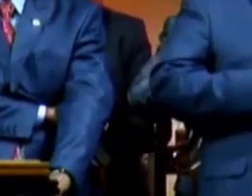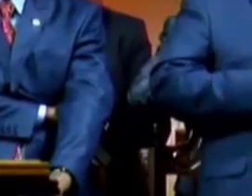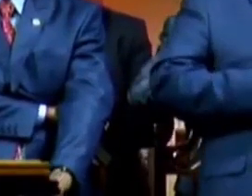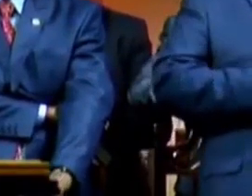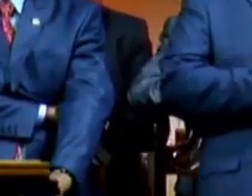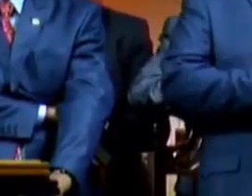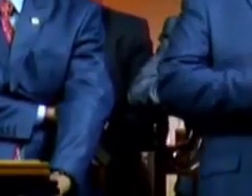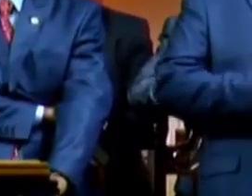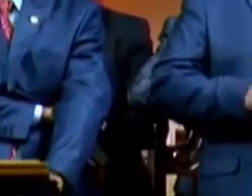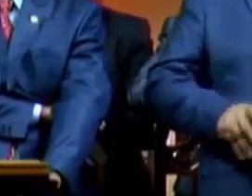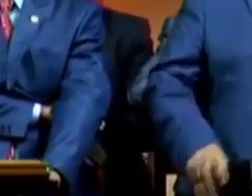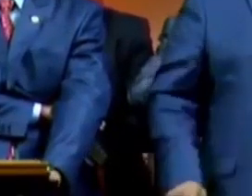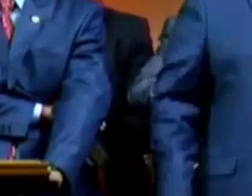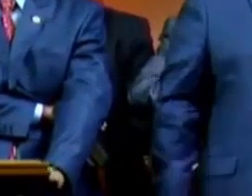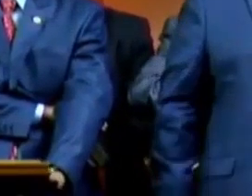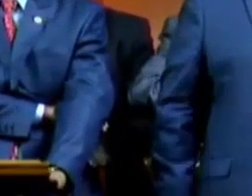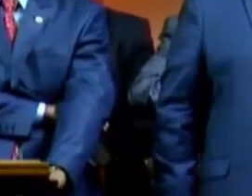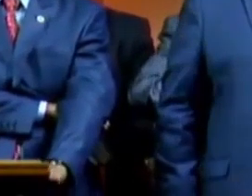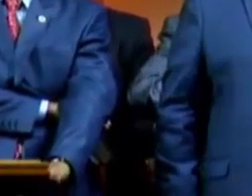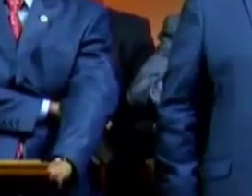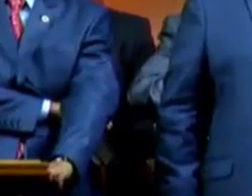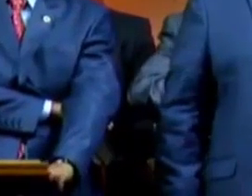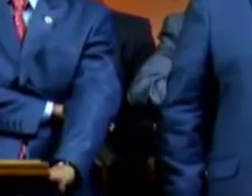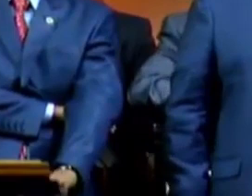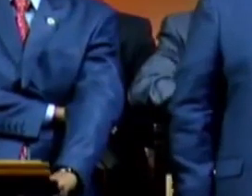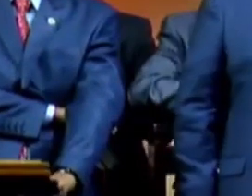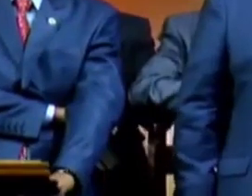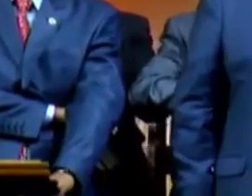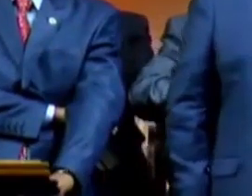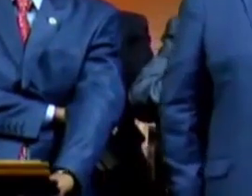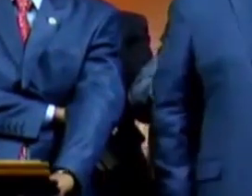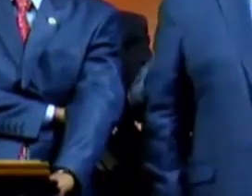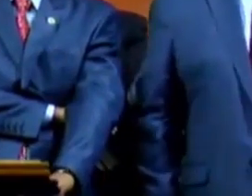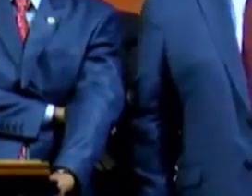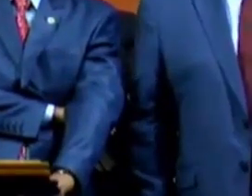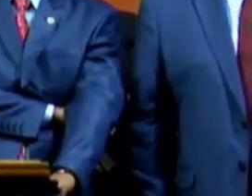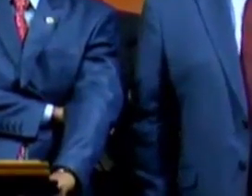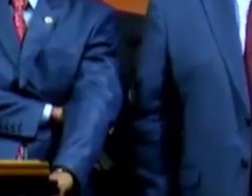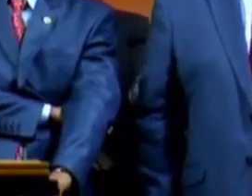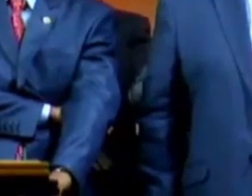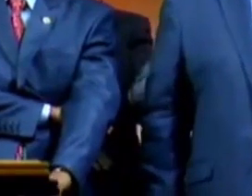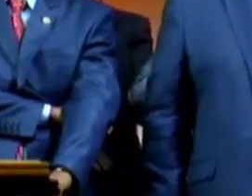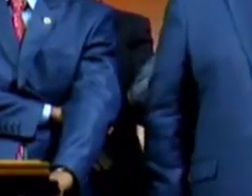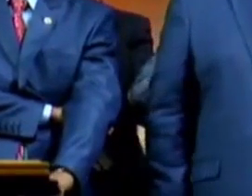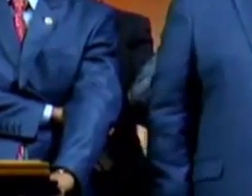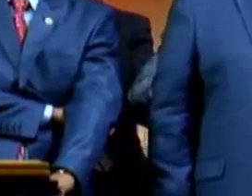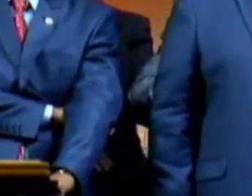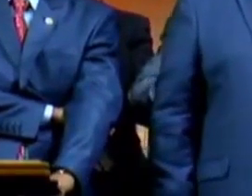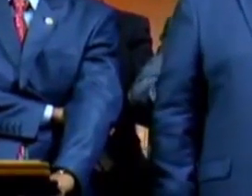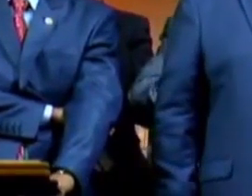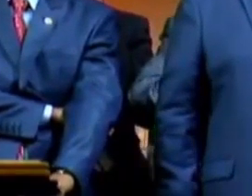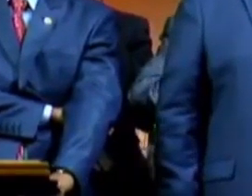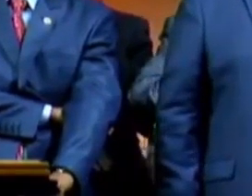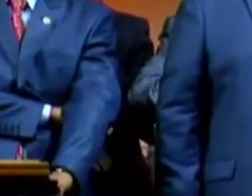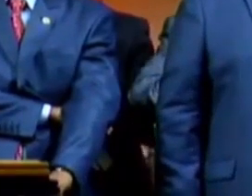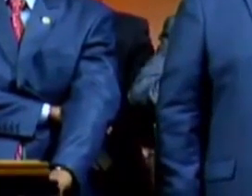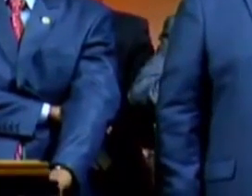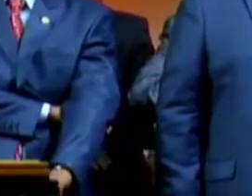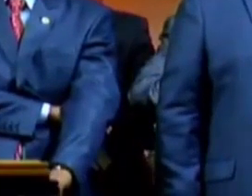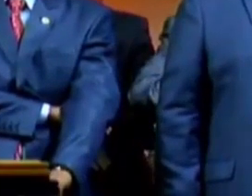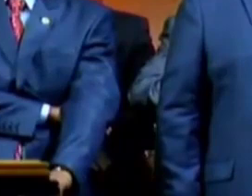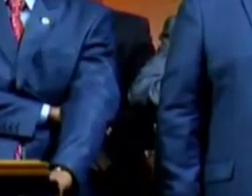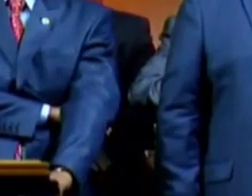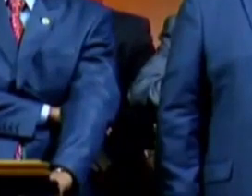Quem ouviu a palavra, diga amém. Eu pergunto: quem entendeu a mensagem,